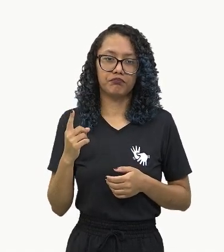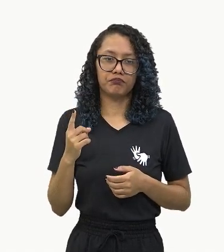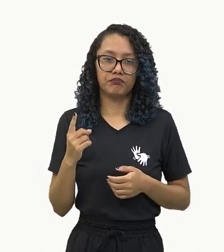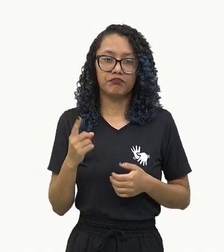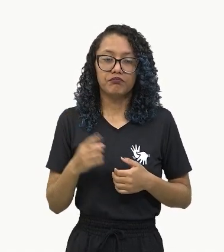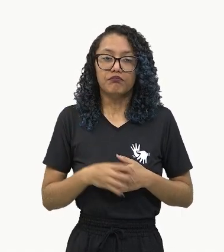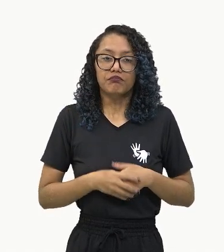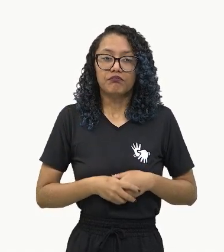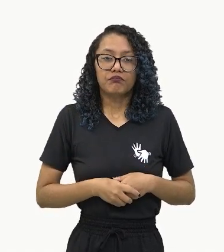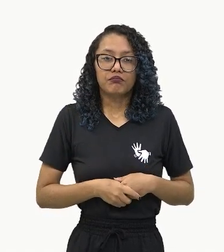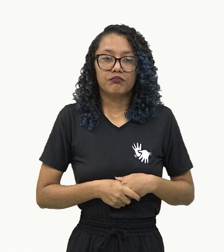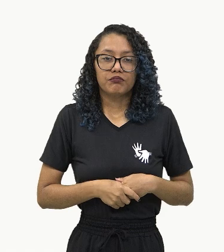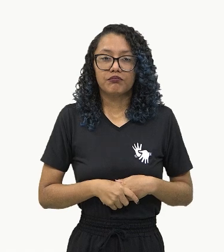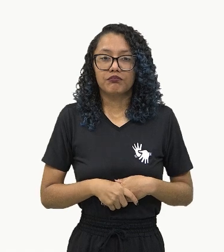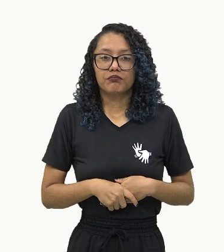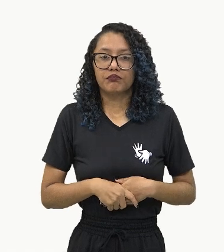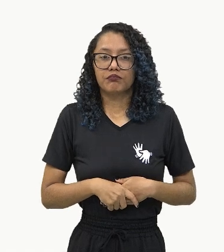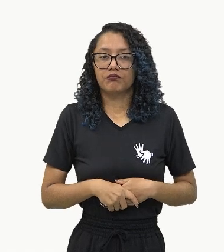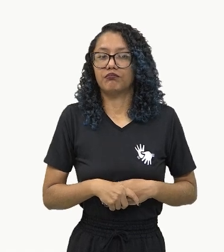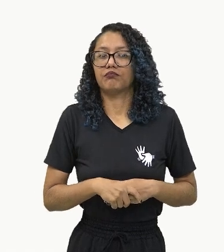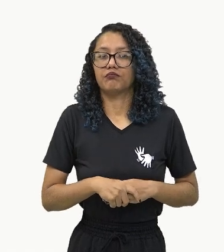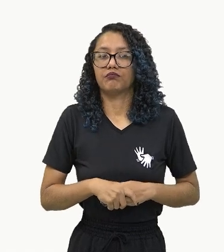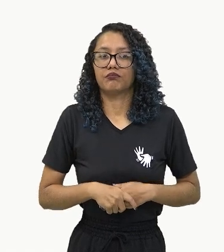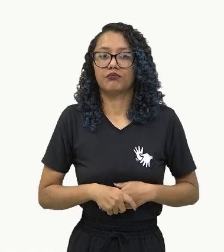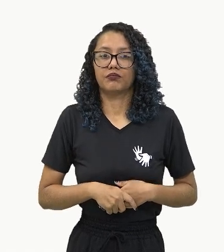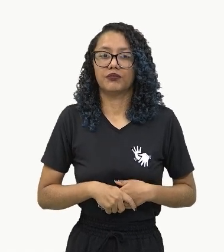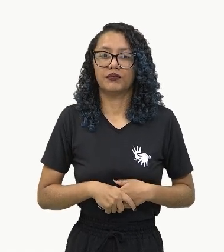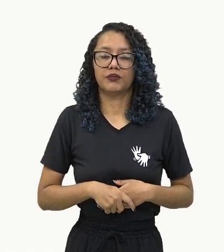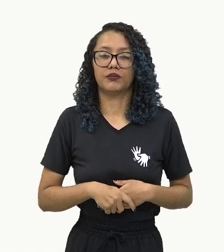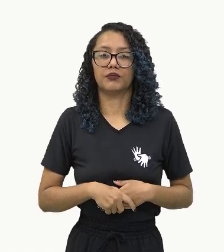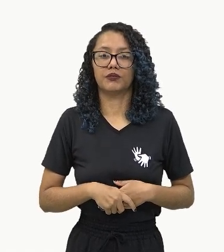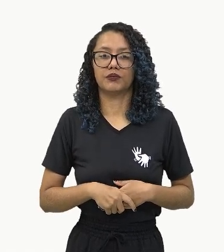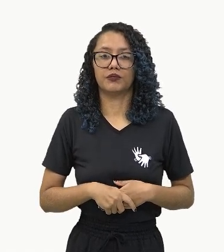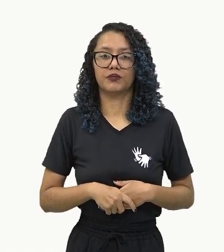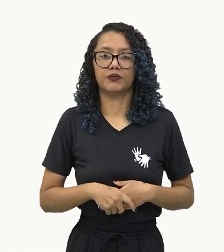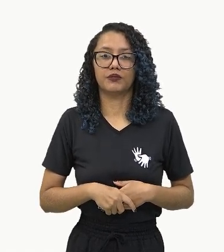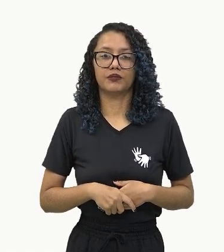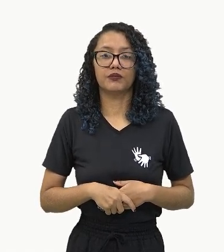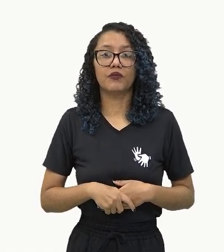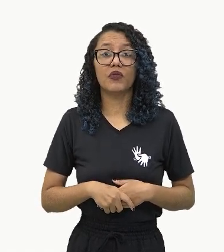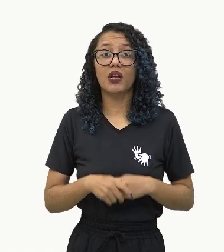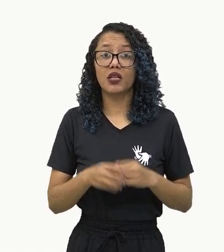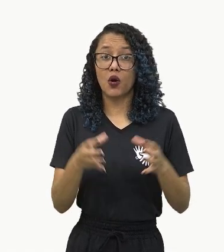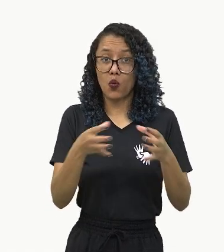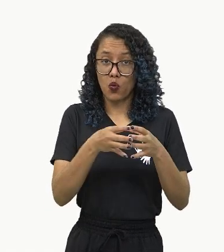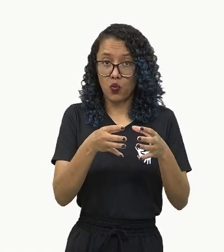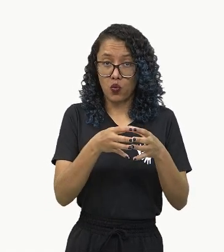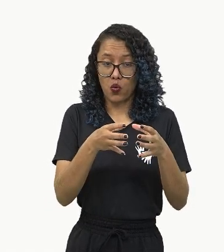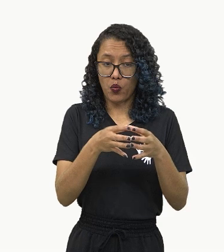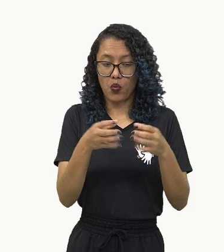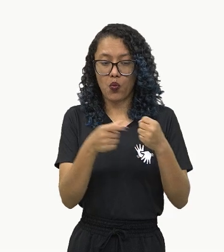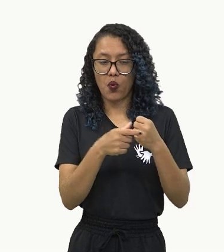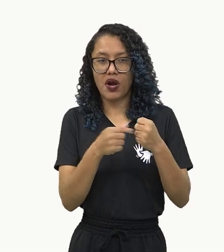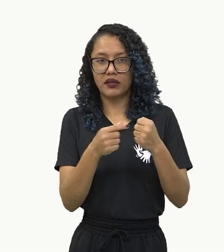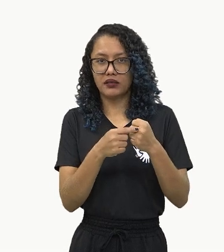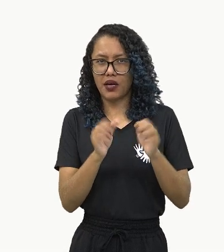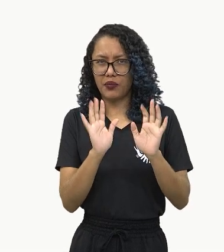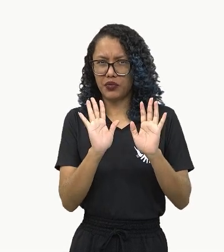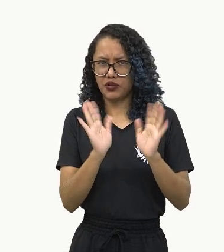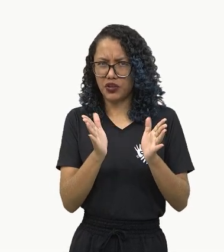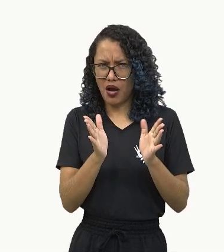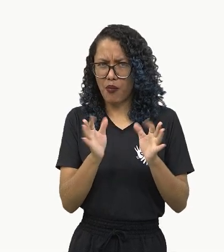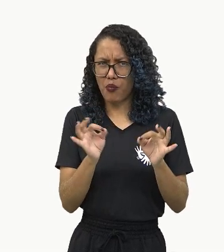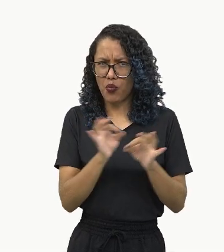nossos direitos. E já han abierto o grupo, ou seja, já está funcionando o grupo de WhatsApp, né? E já